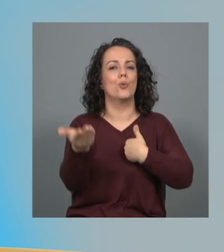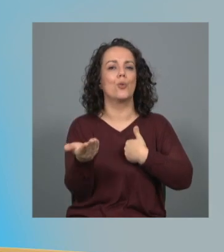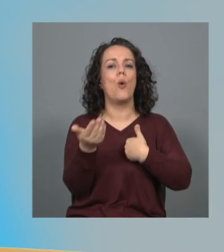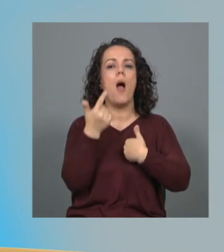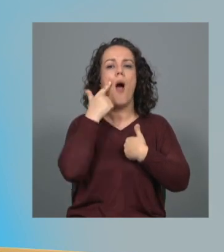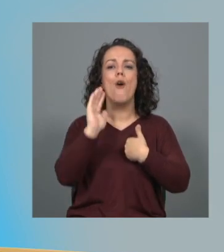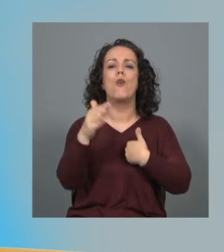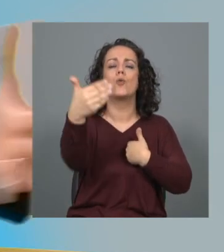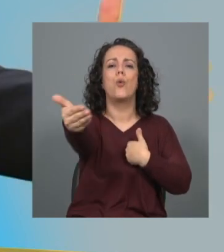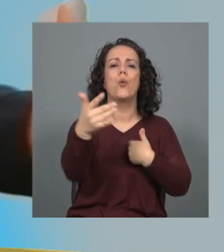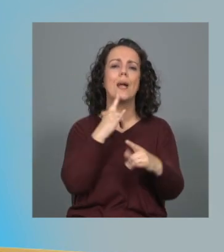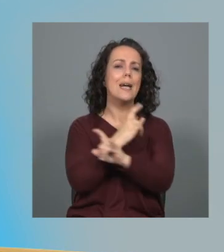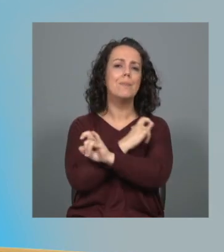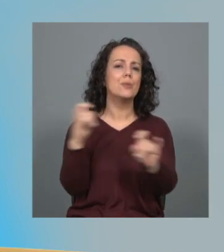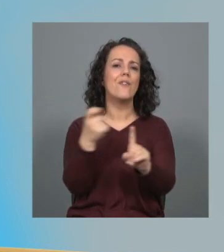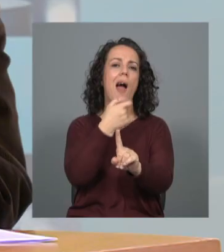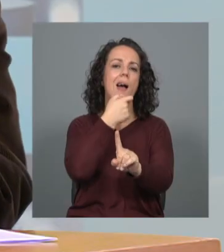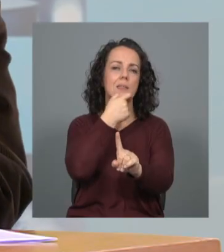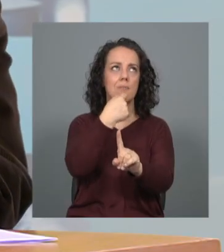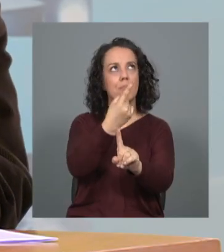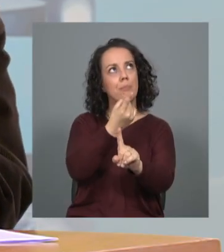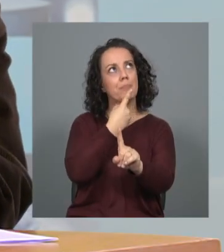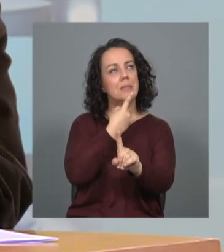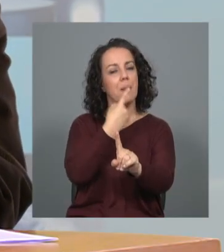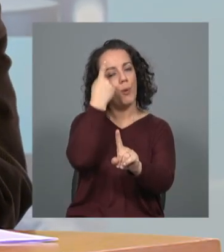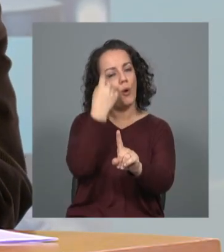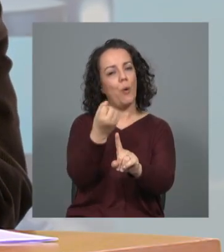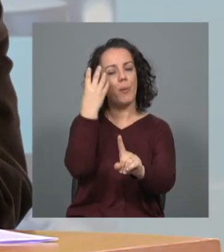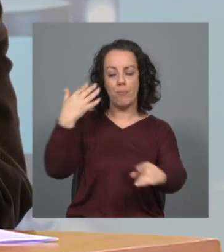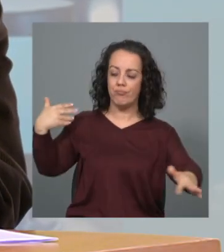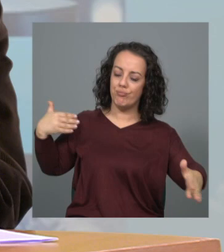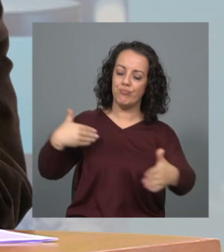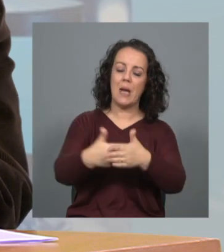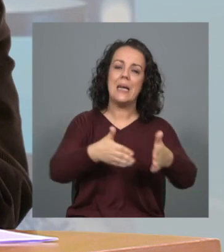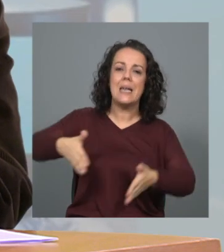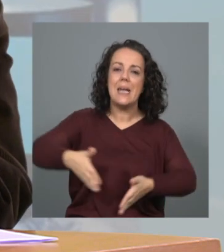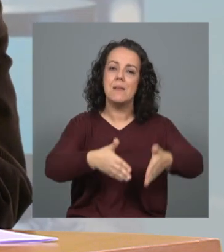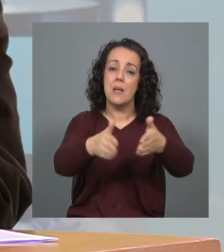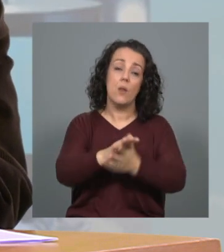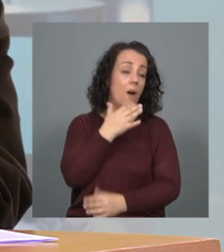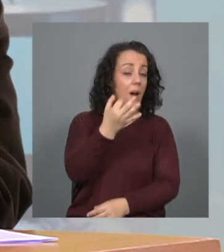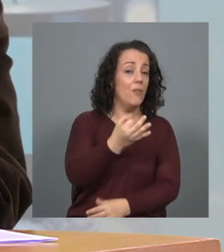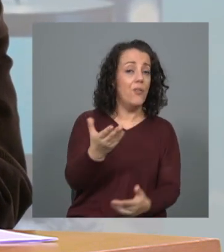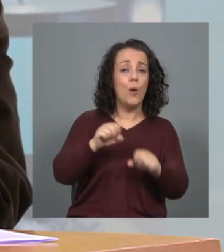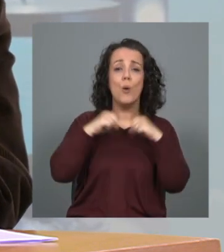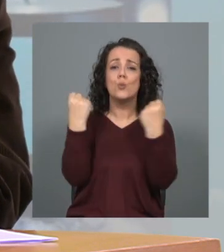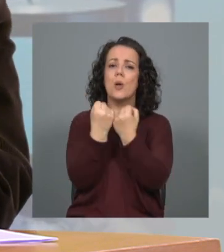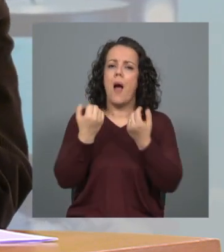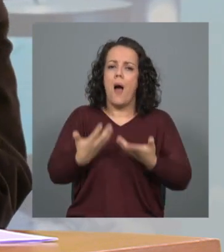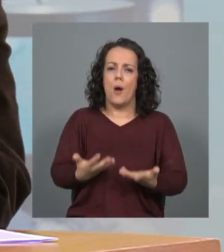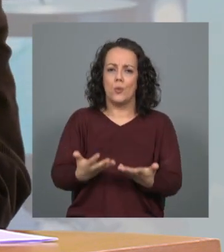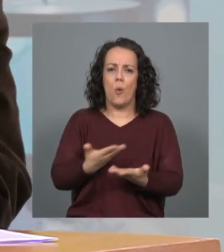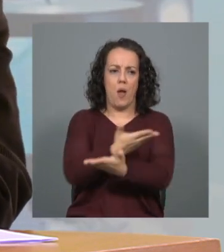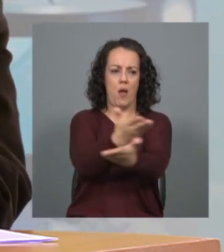conceito do caminho percorrido? Exatamente. De facto, as sociedades atuais